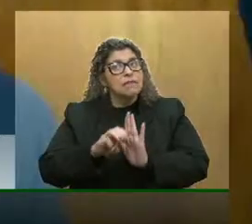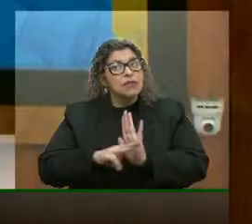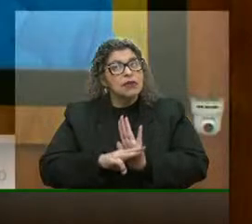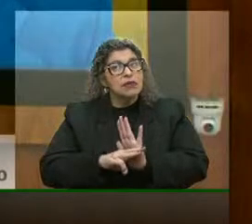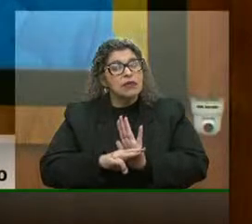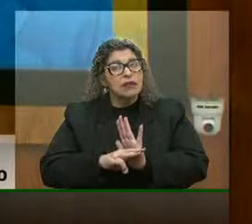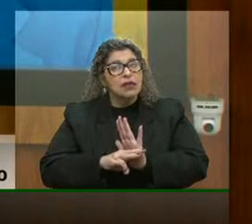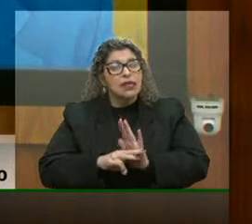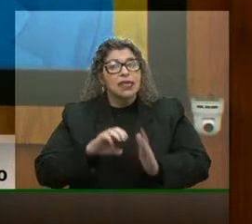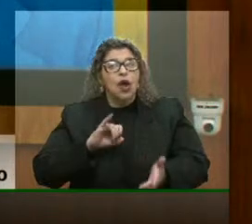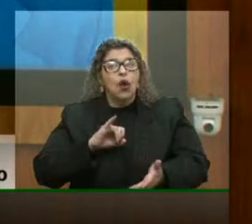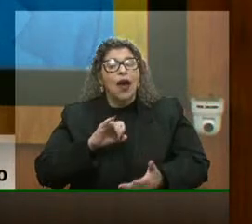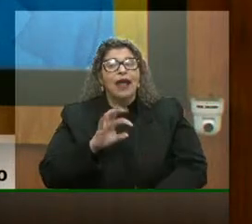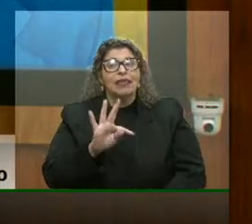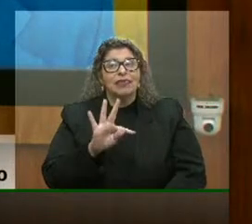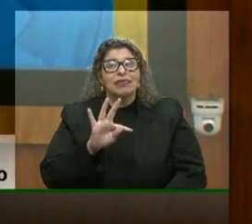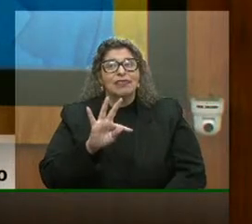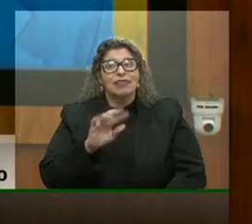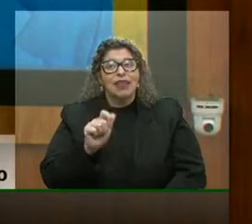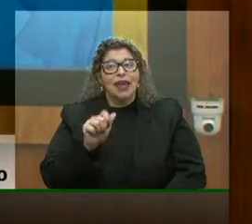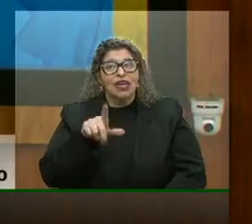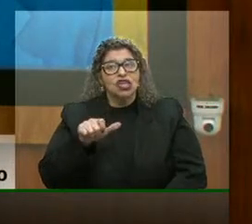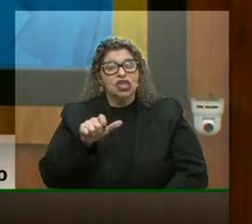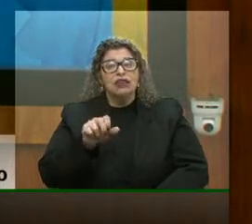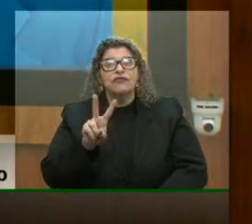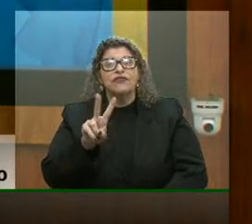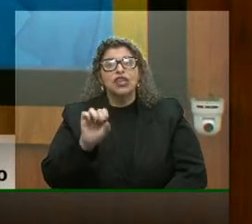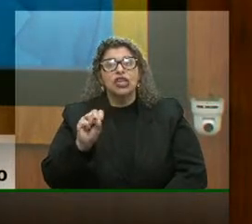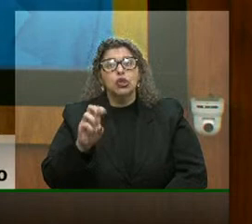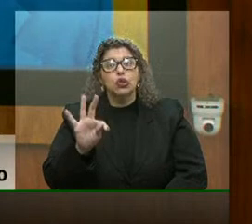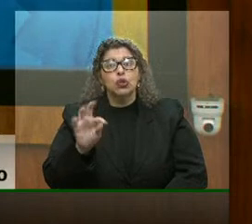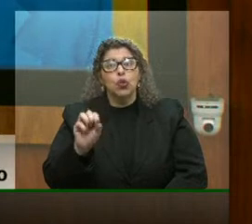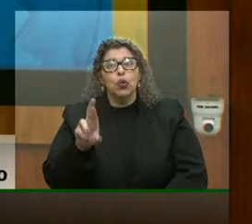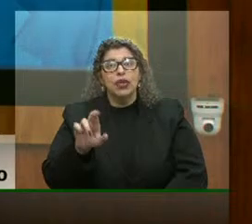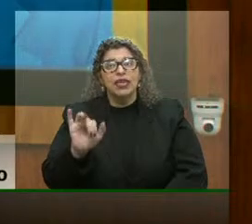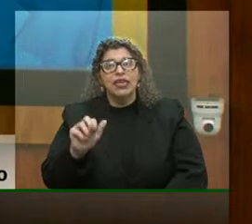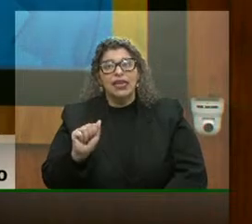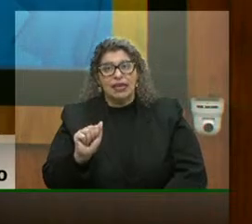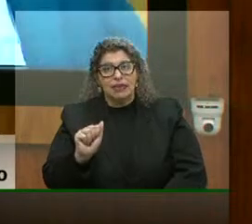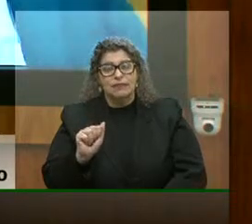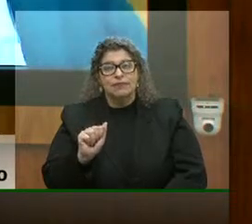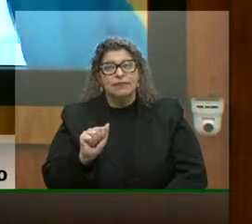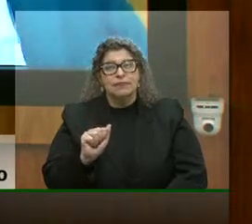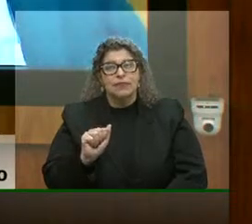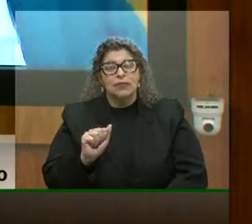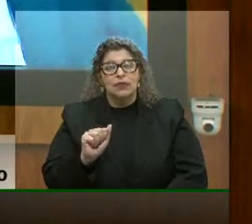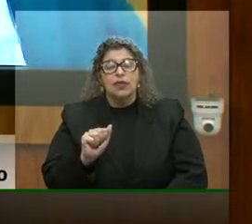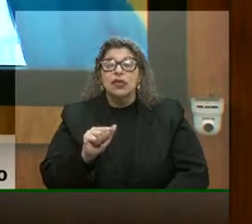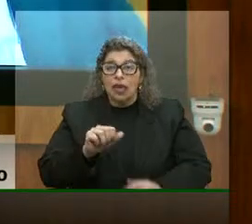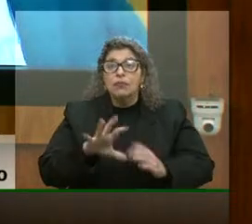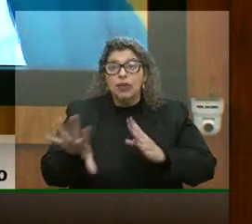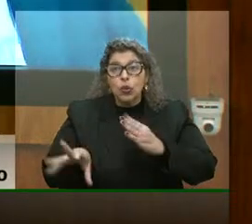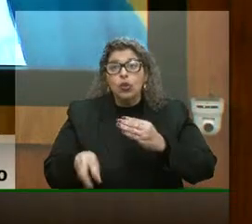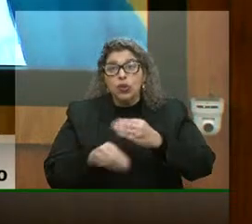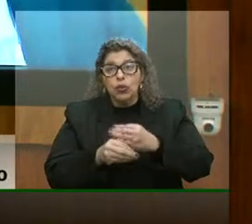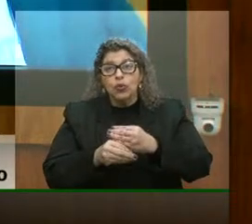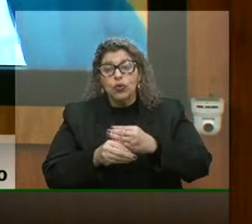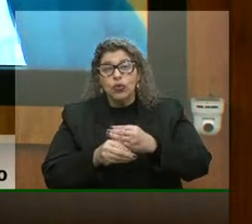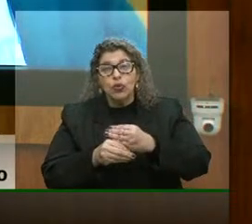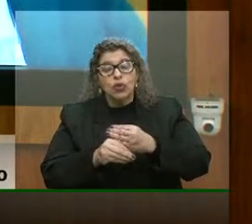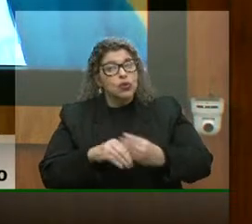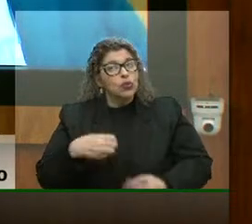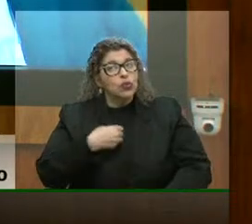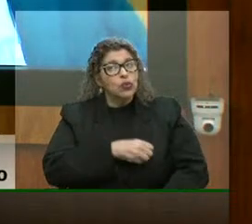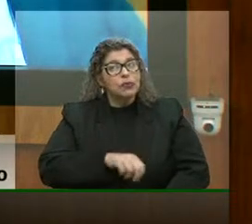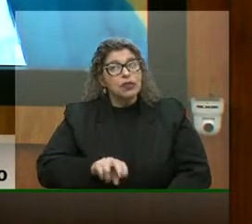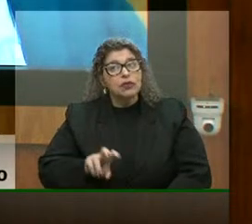taxas de vistoria. Tá, então voltamos às vistorias. Deixamos para depois. Mesmo, que é o mesmo conteúdo da emenda de número 5. Então, por